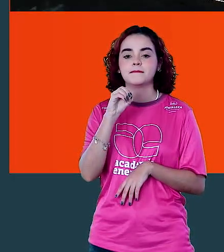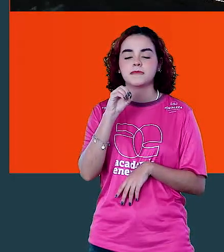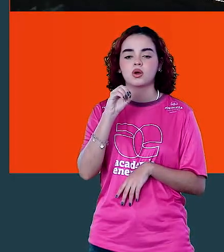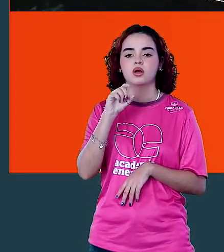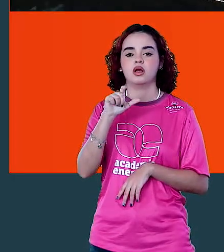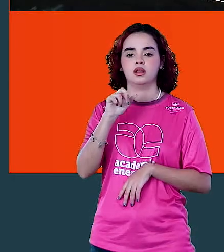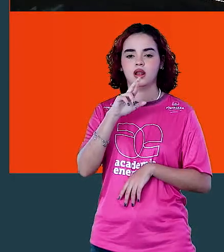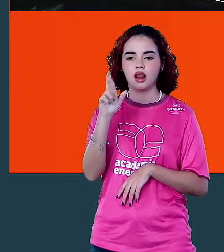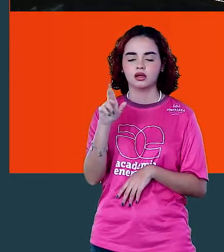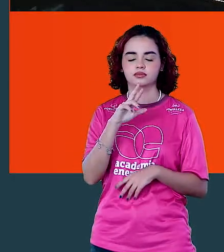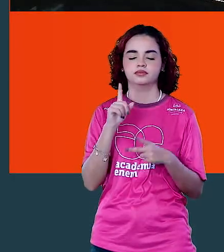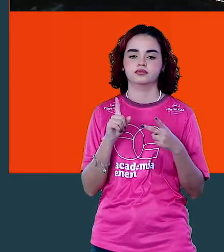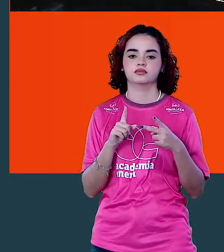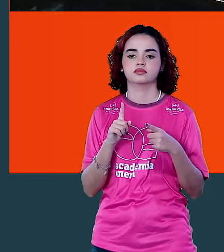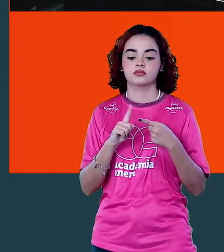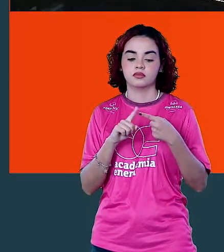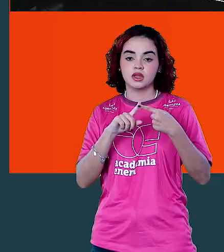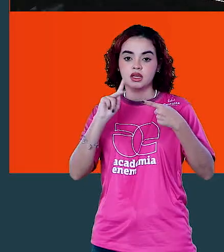tem gente que anotou aí, ó.